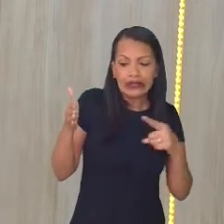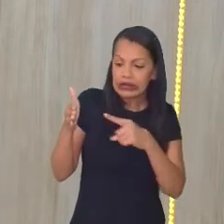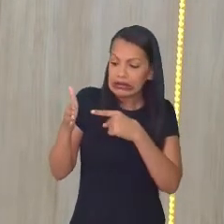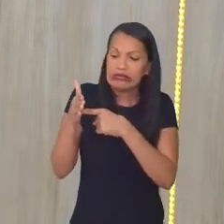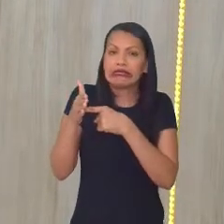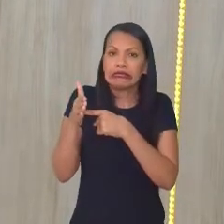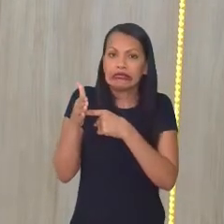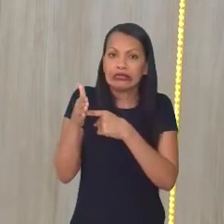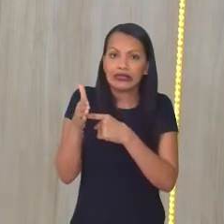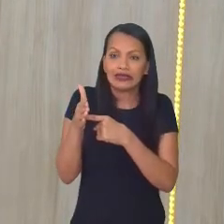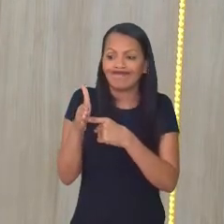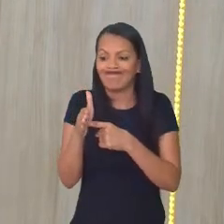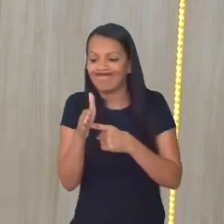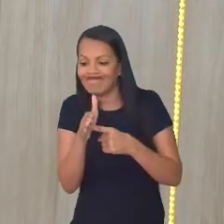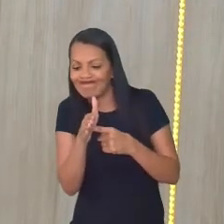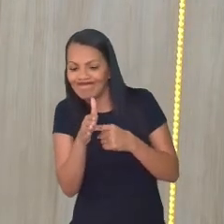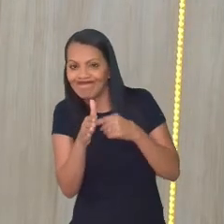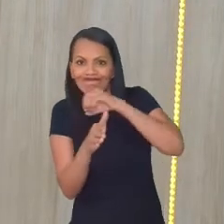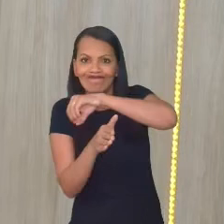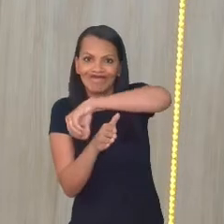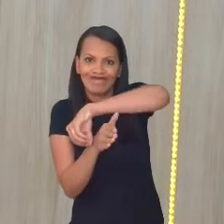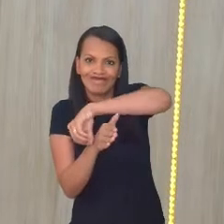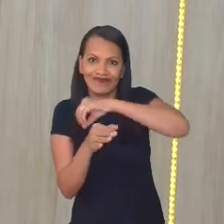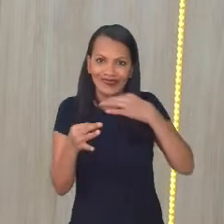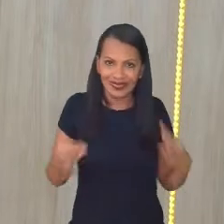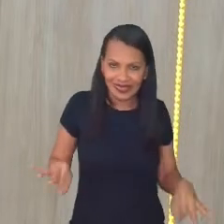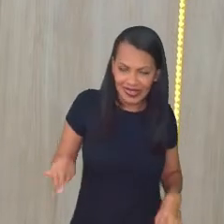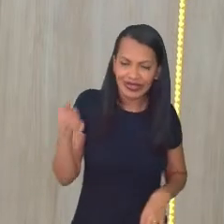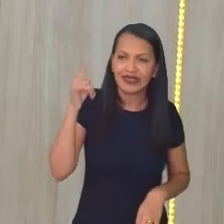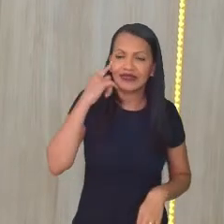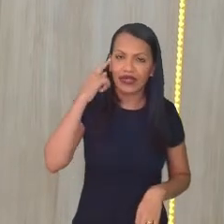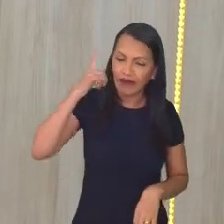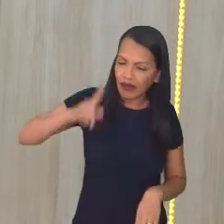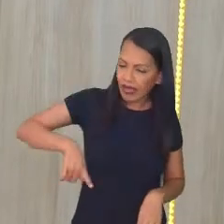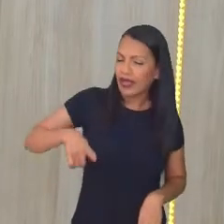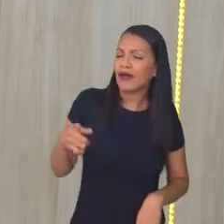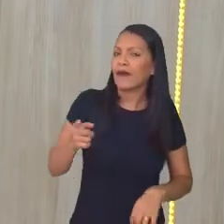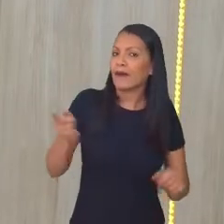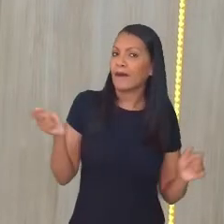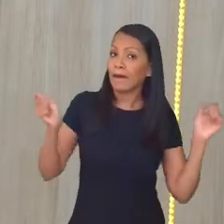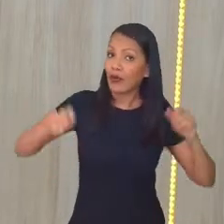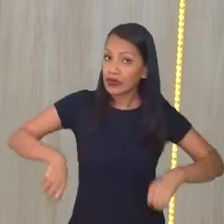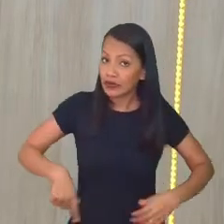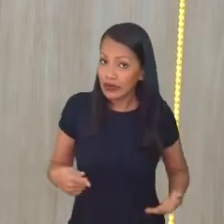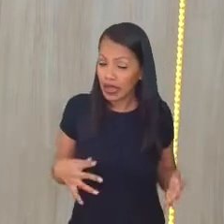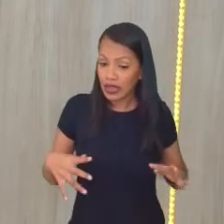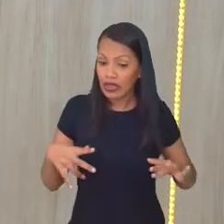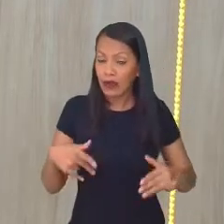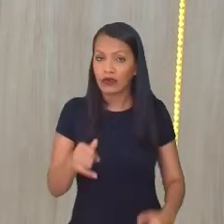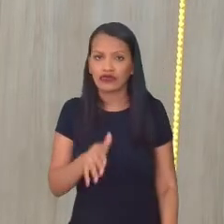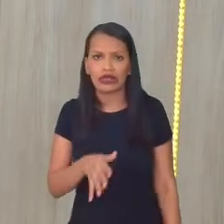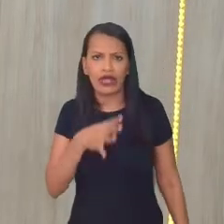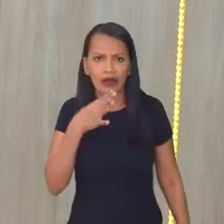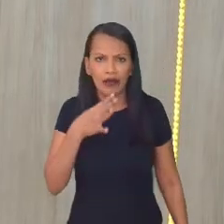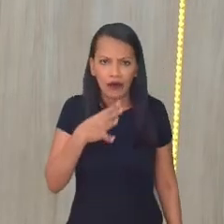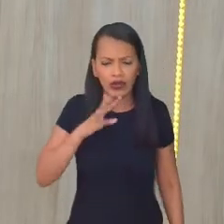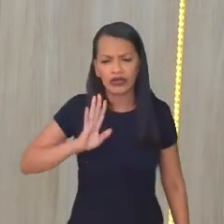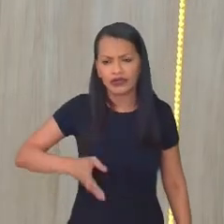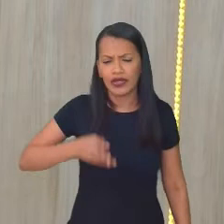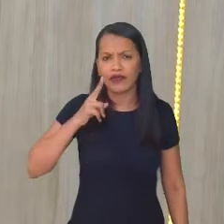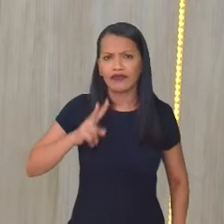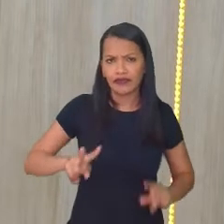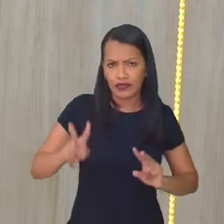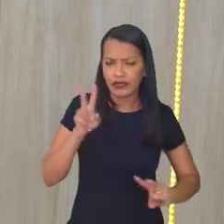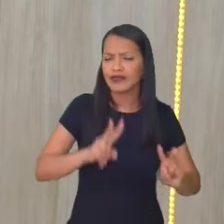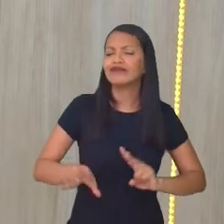infecções sexualmente transmissíveis. Então, esse aí é um método que todo mundo já conhece, já ouviu falar,